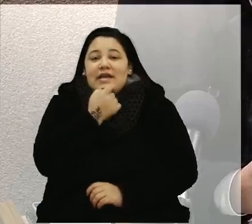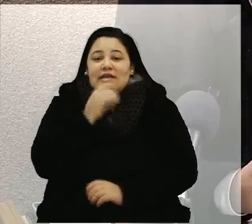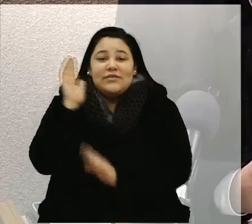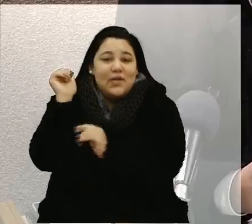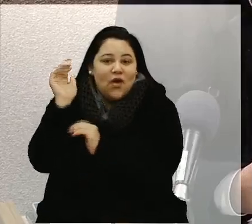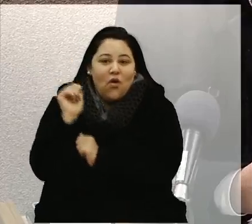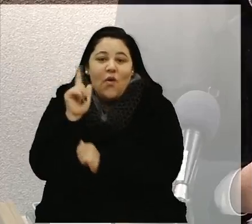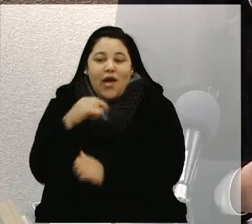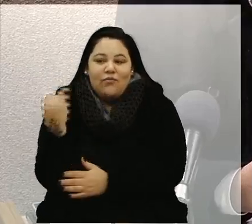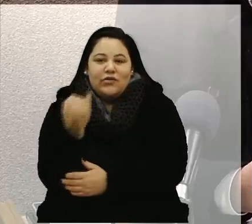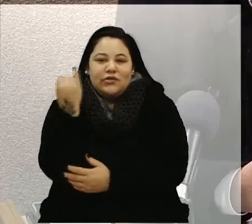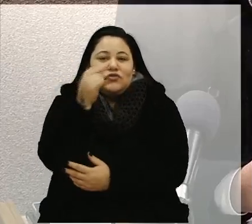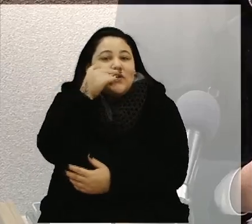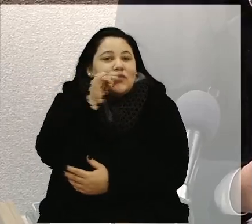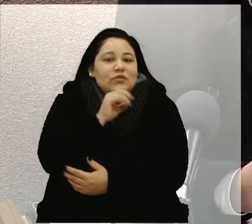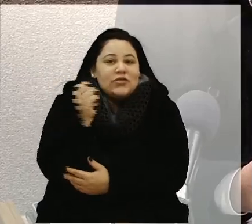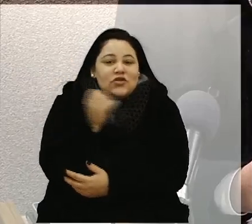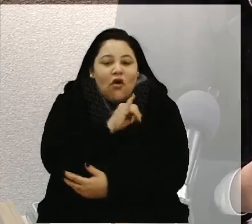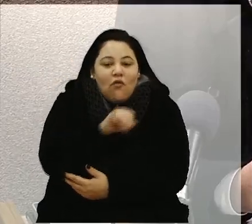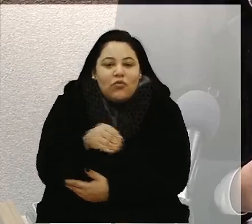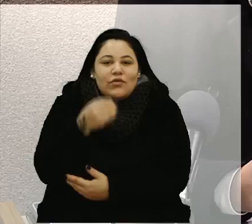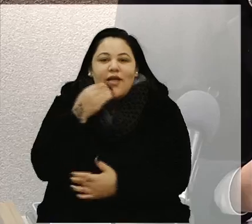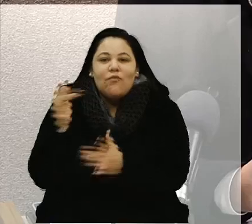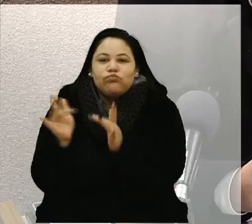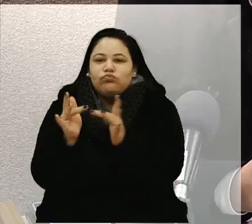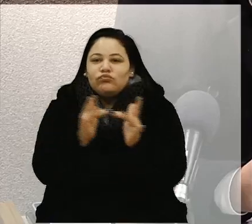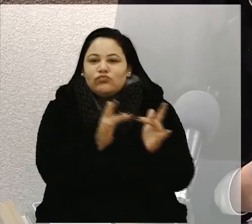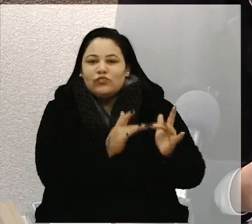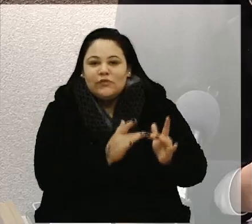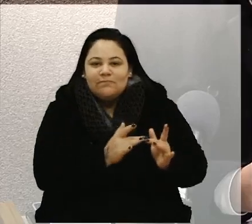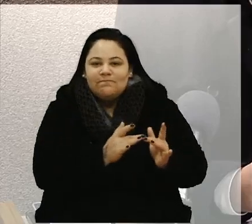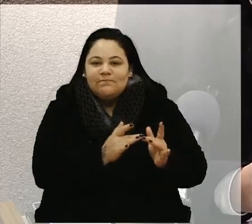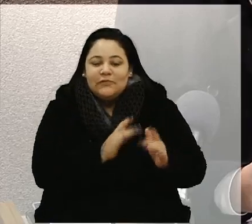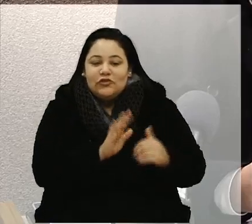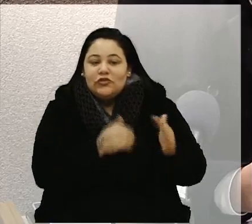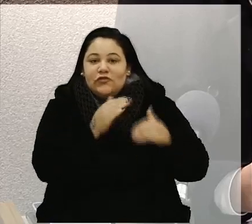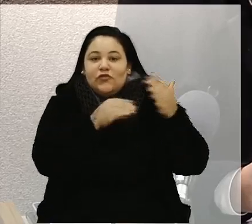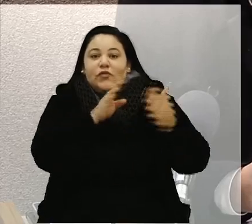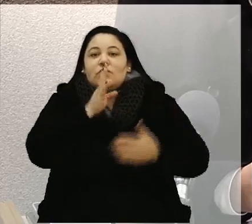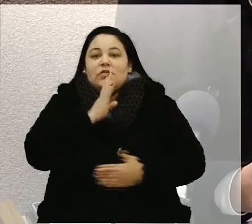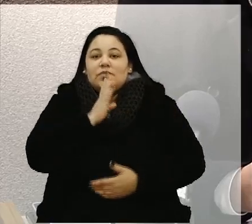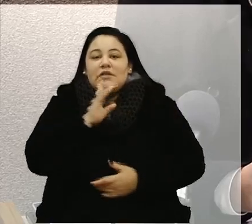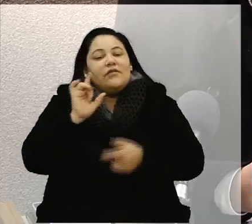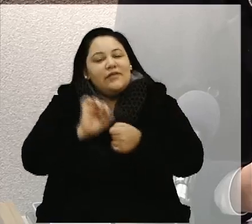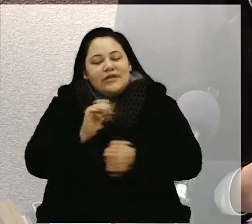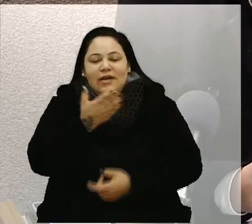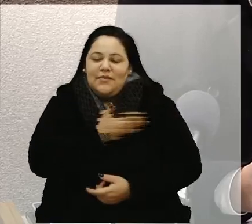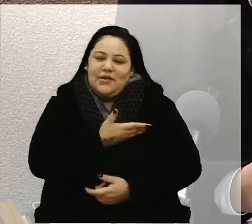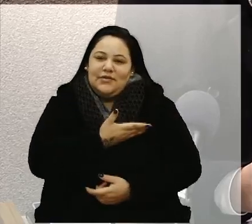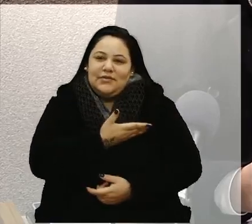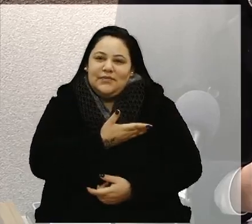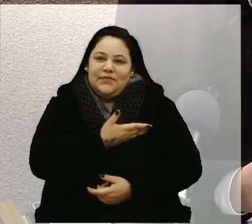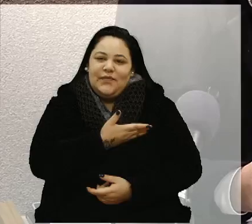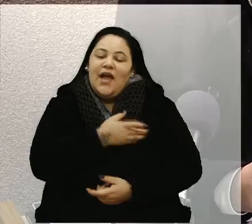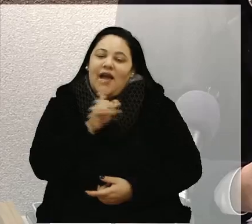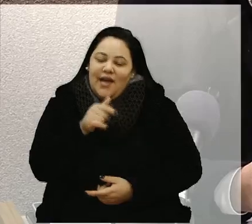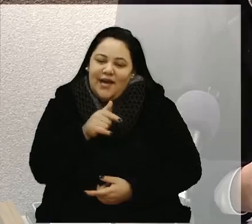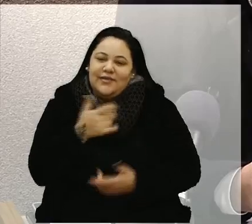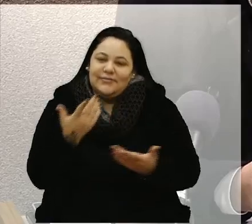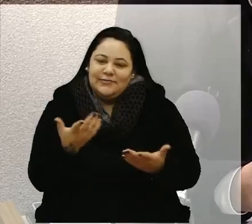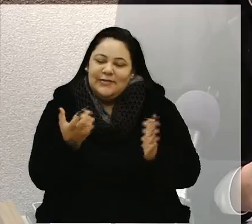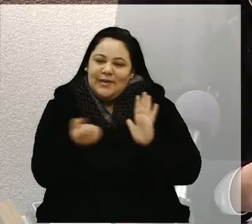novas oportunidades e contatos, ampliar conhecimento e fazer amigos. É isso que o IASIG